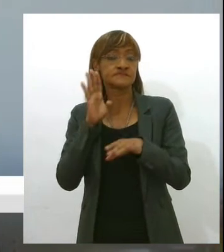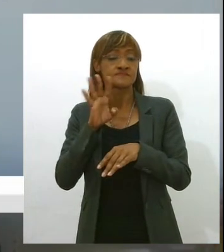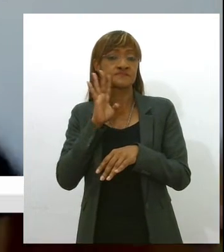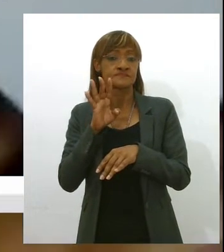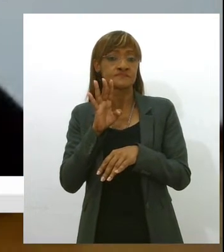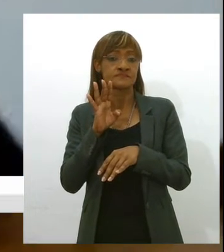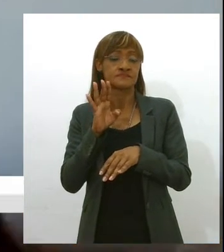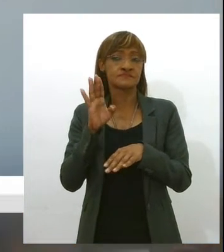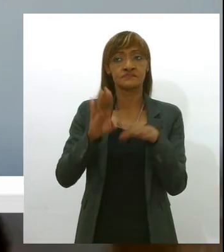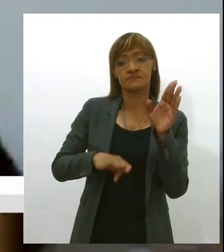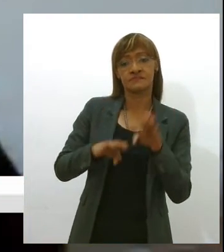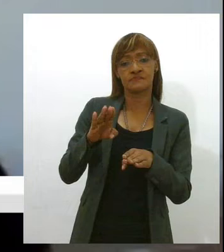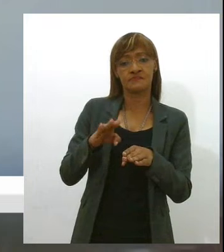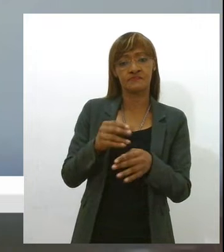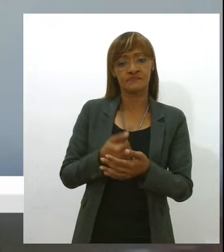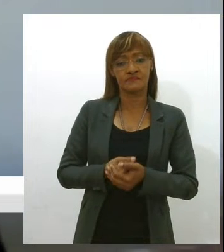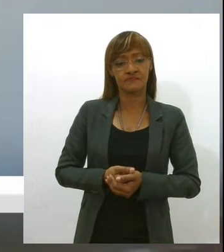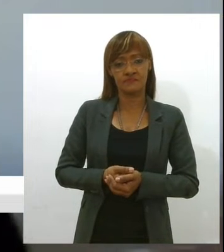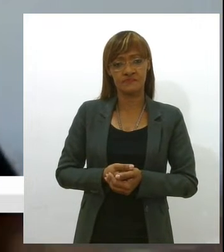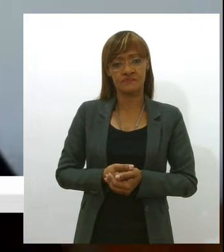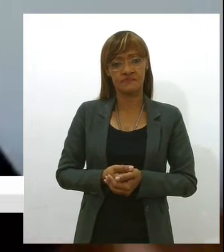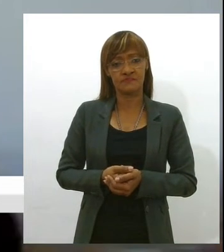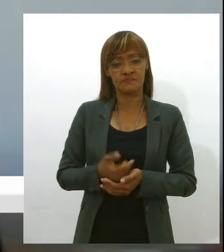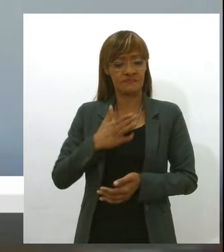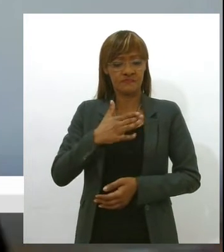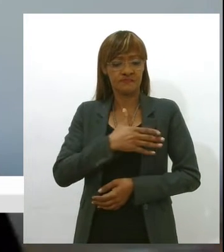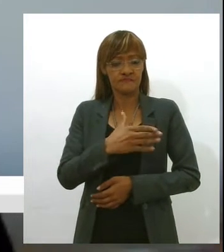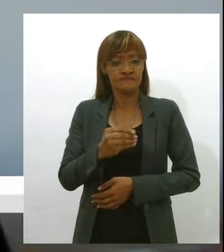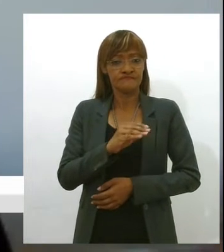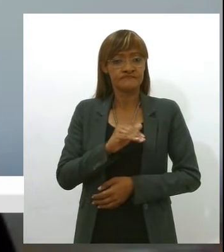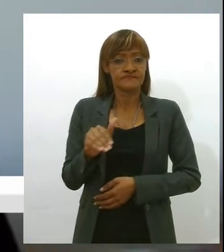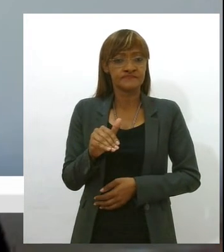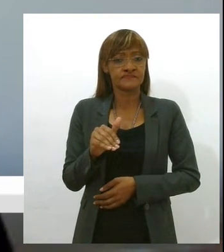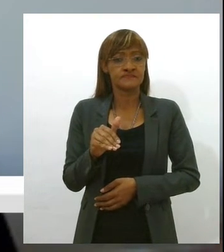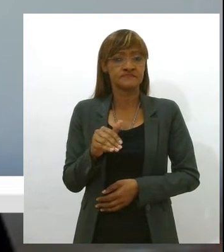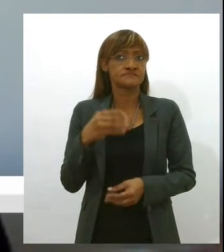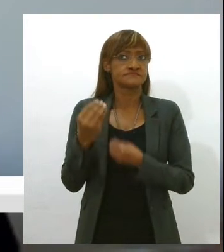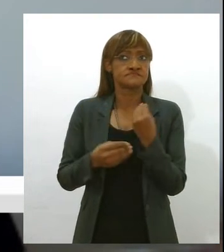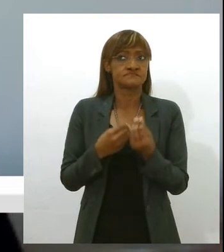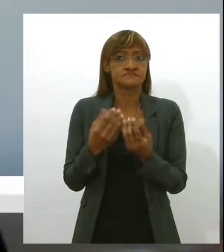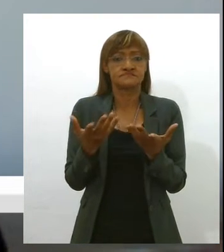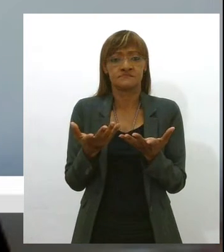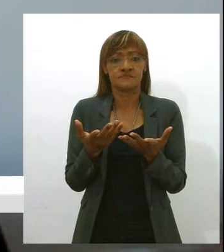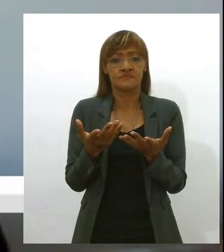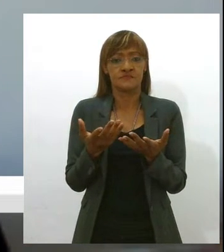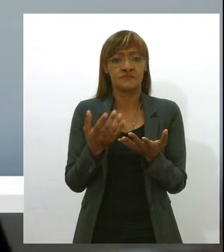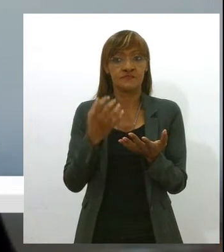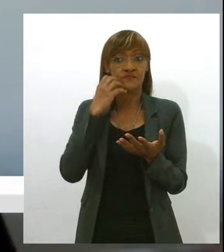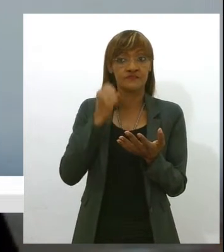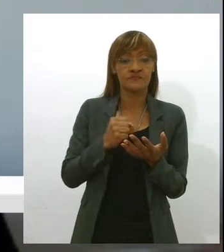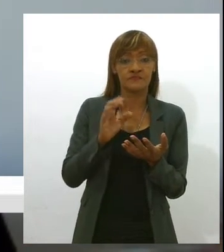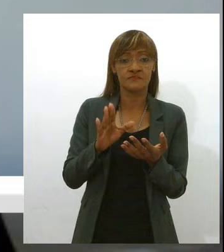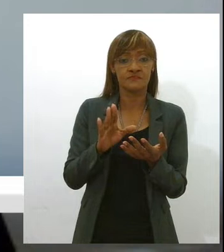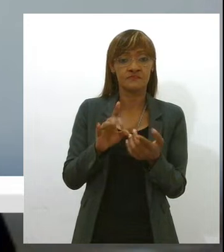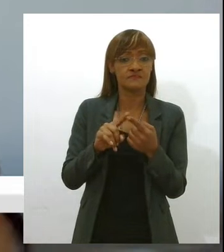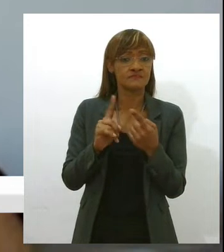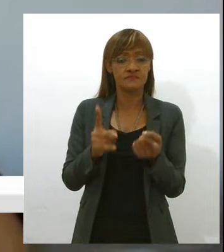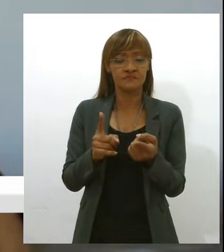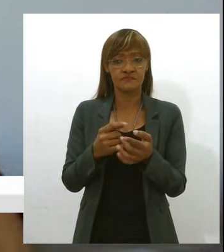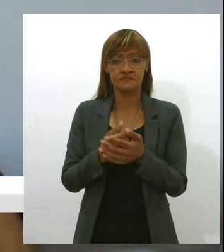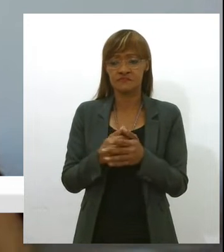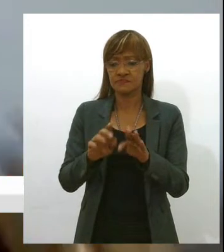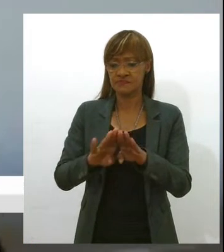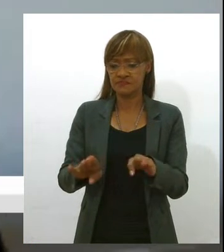responsabilidade, é meu filho, biológica, tipo, jurídica, a paternidade, ela vem carregada com isso. E ela